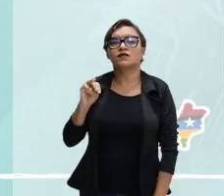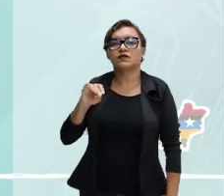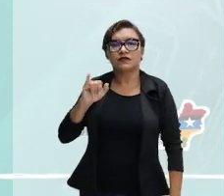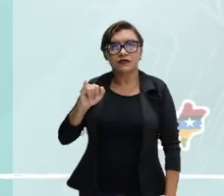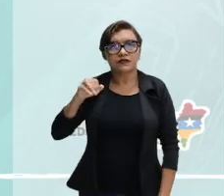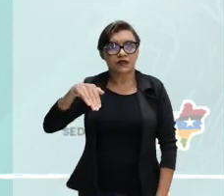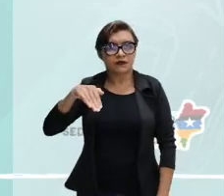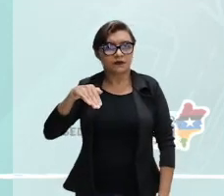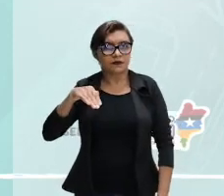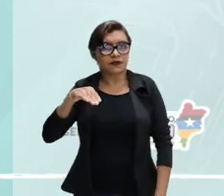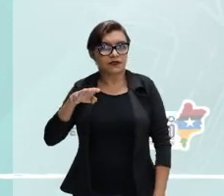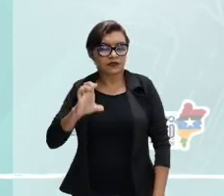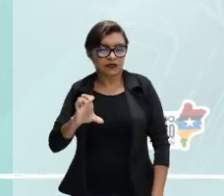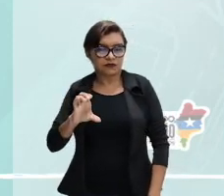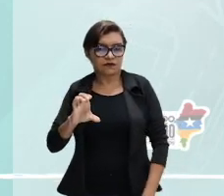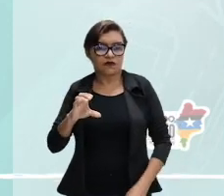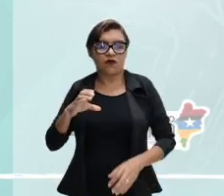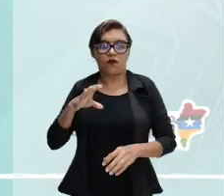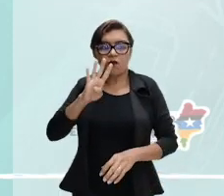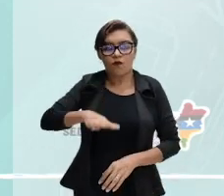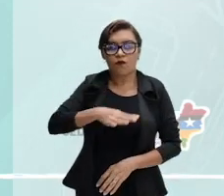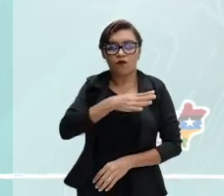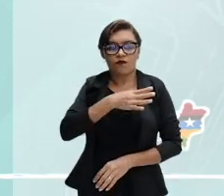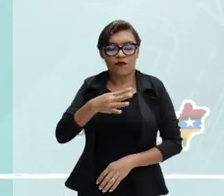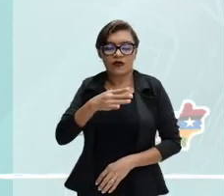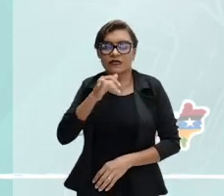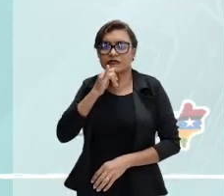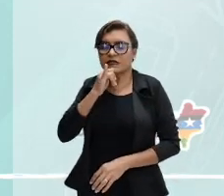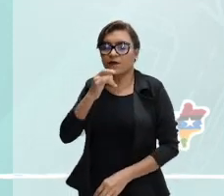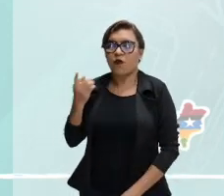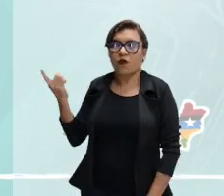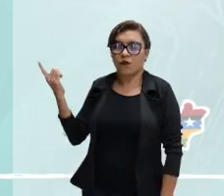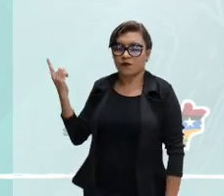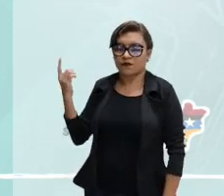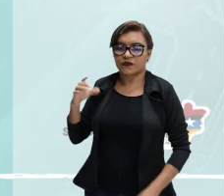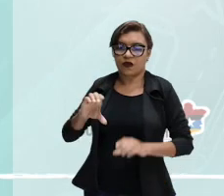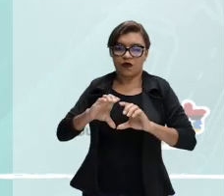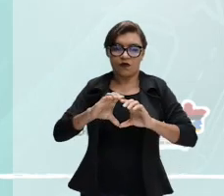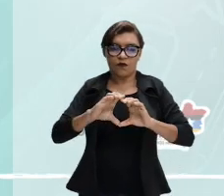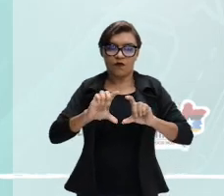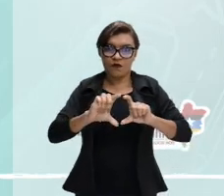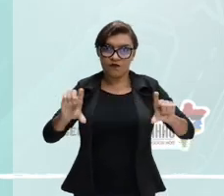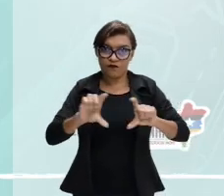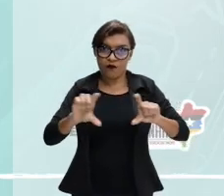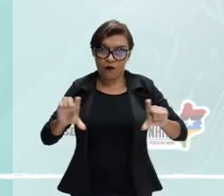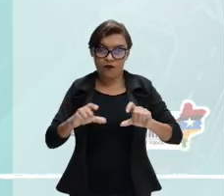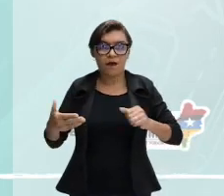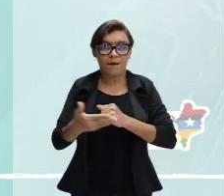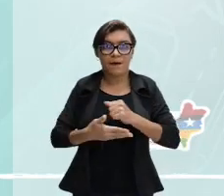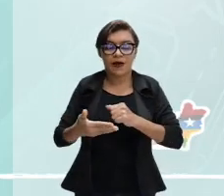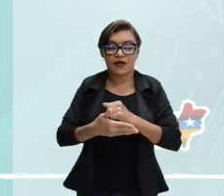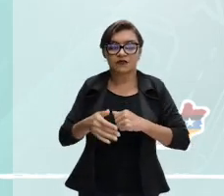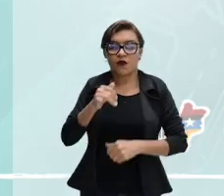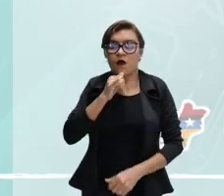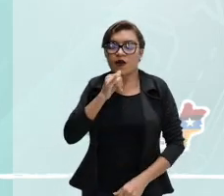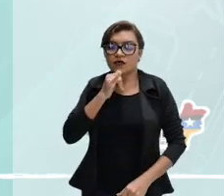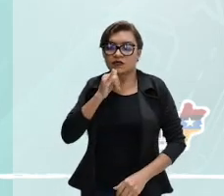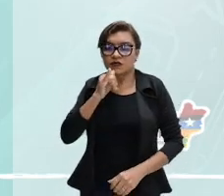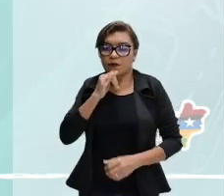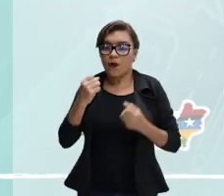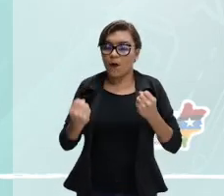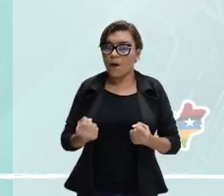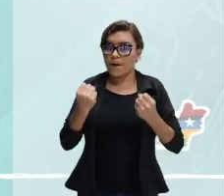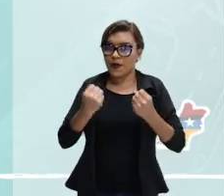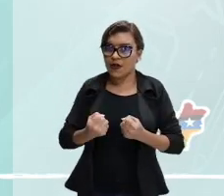fórmula simples, uma fórmula básica. Nós pegamos o quê? O peso e dividimos sobre a altura ao